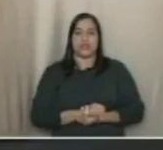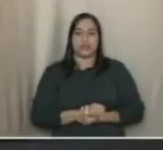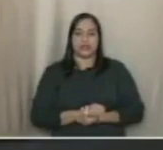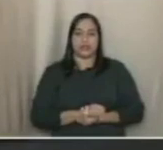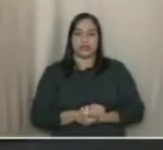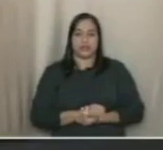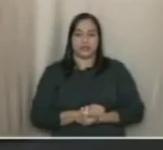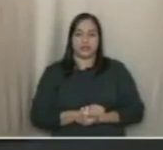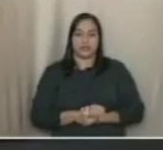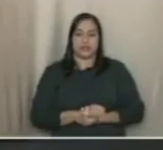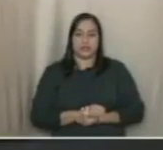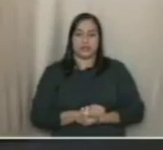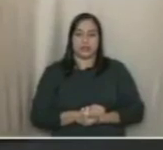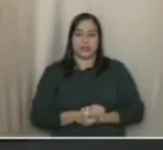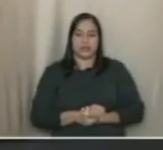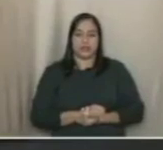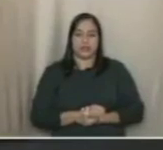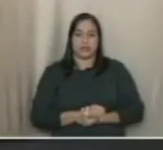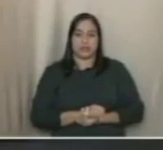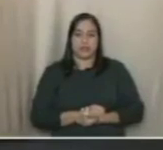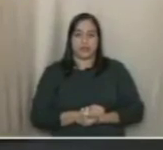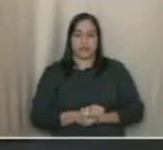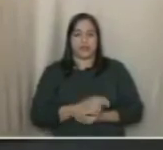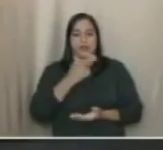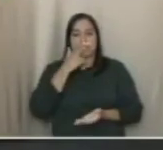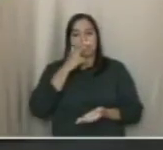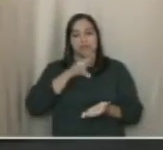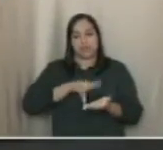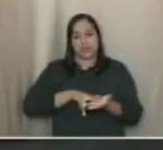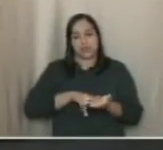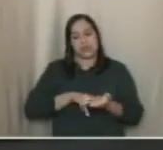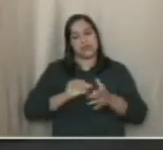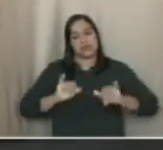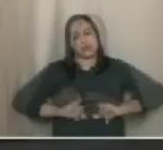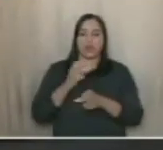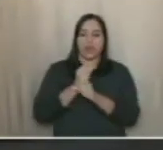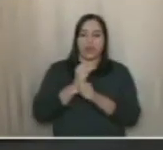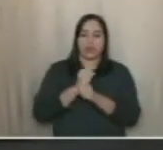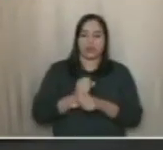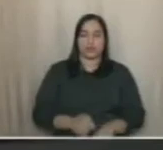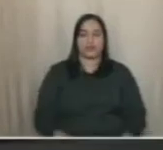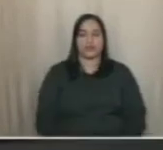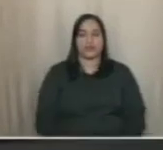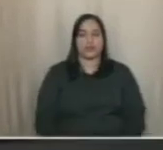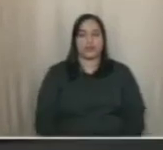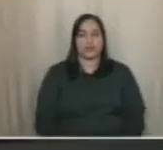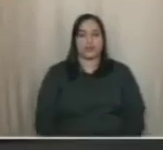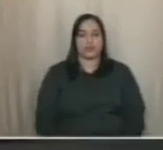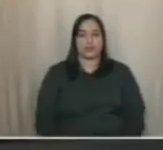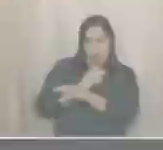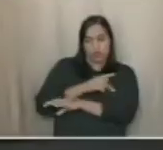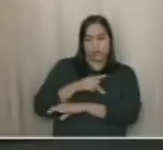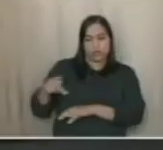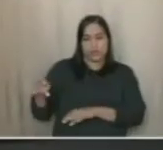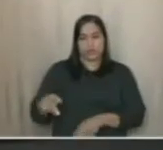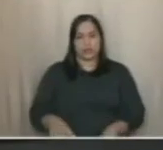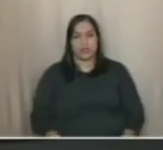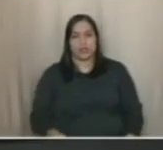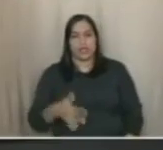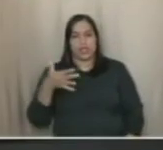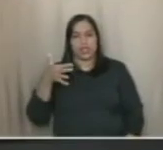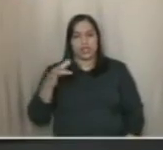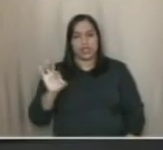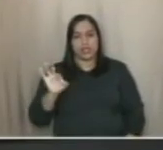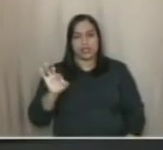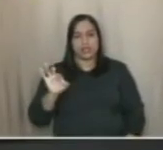não atender é corre o risco de ser multada em 10 mil reais então senhores é uma decisão inédita da